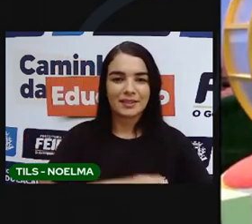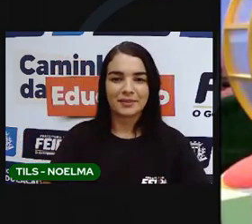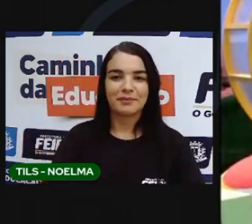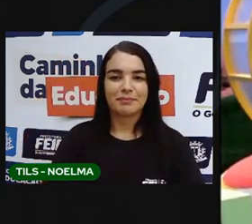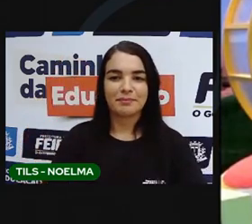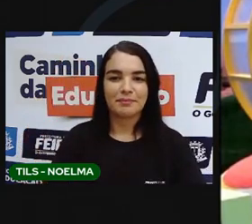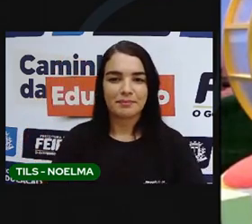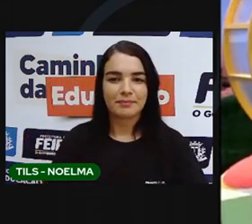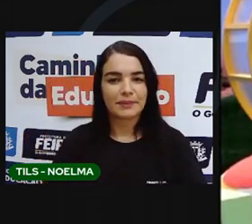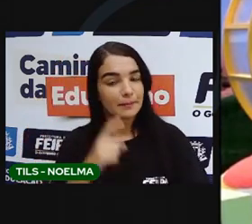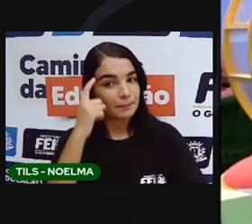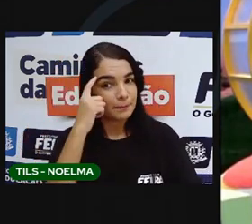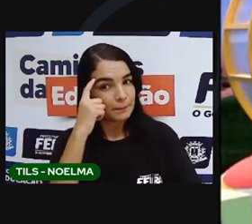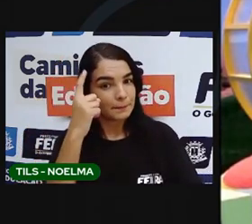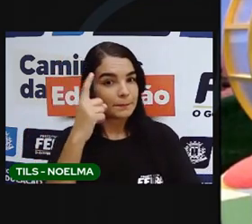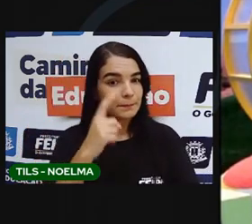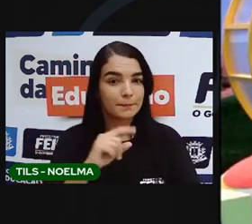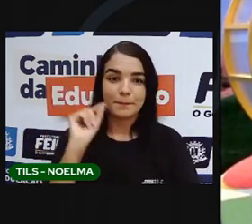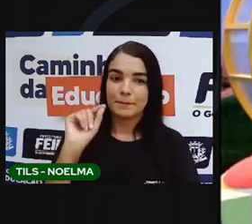E aí